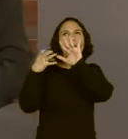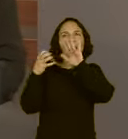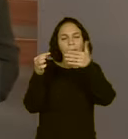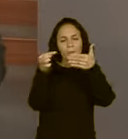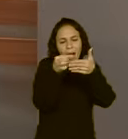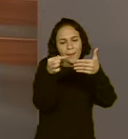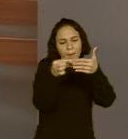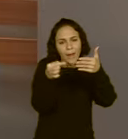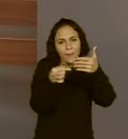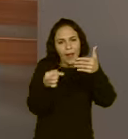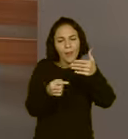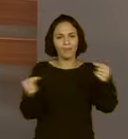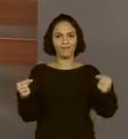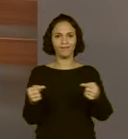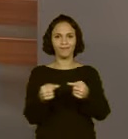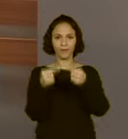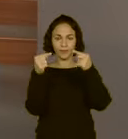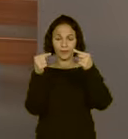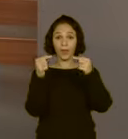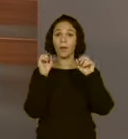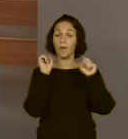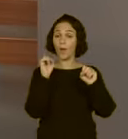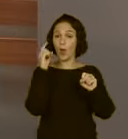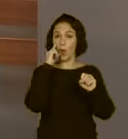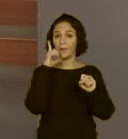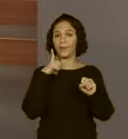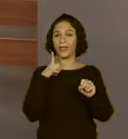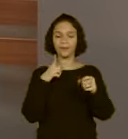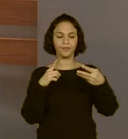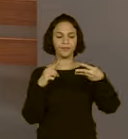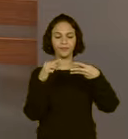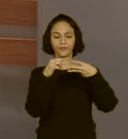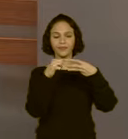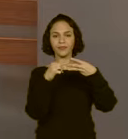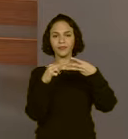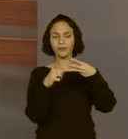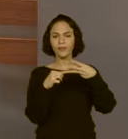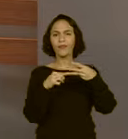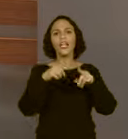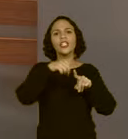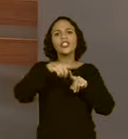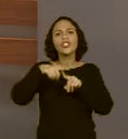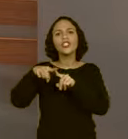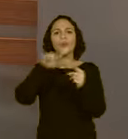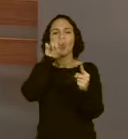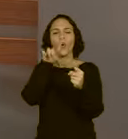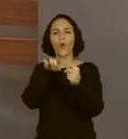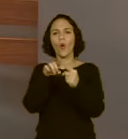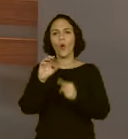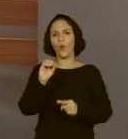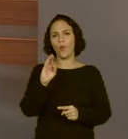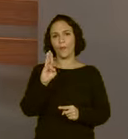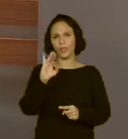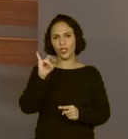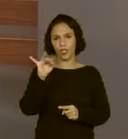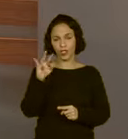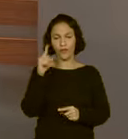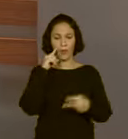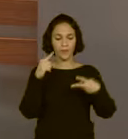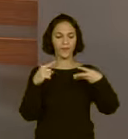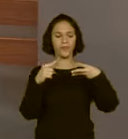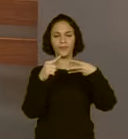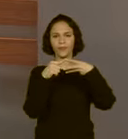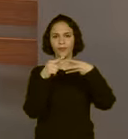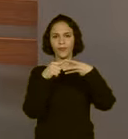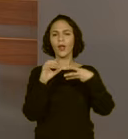os objetivos, eles podem ser de curto, médio ou longo prazo. O que é um objetivo de curto prazo, professor?